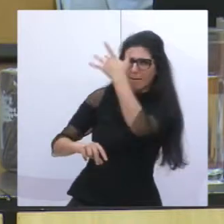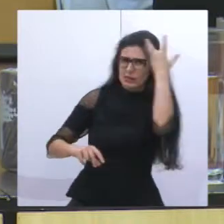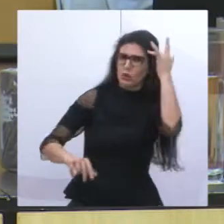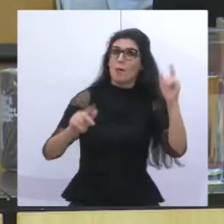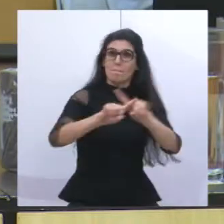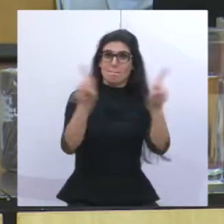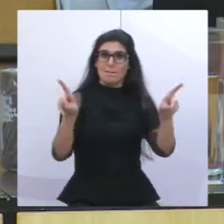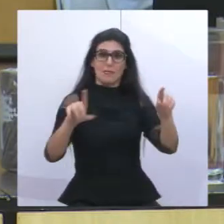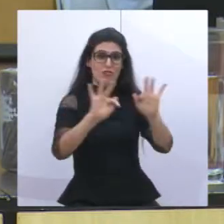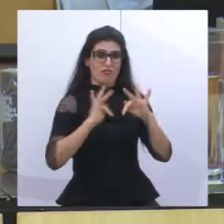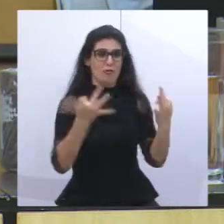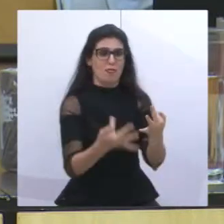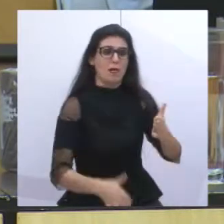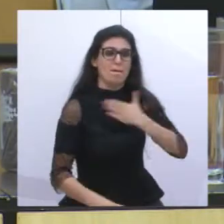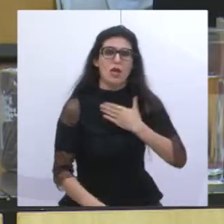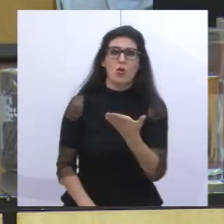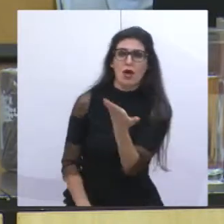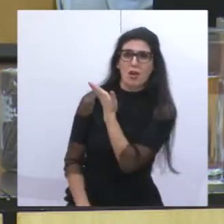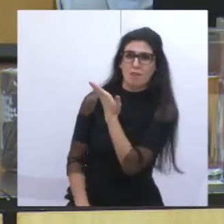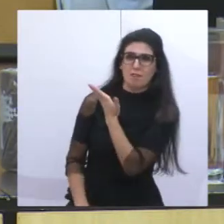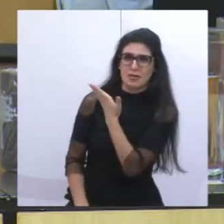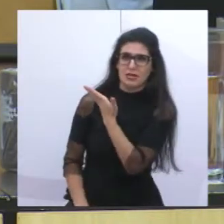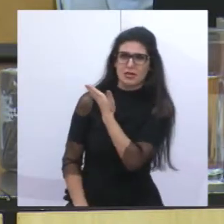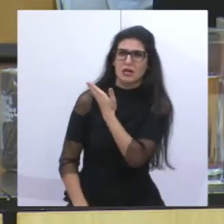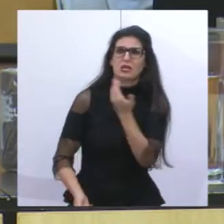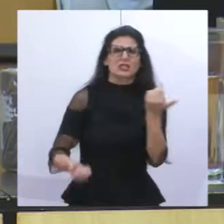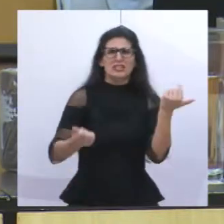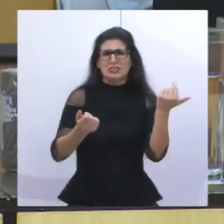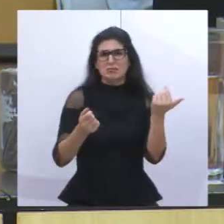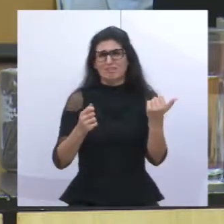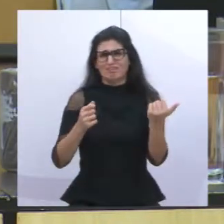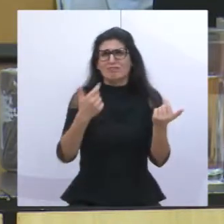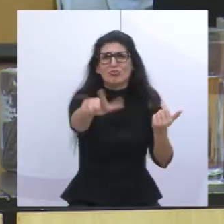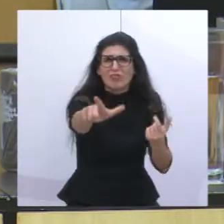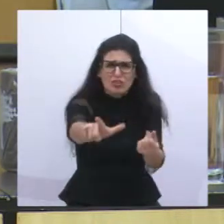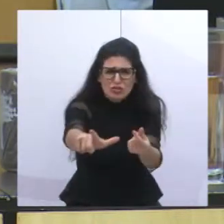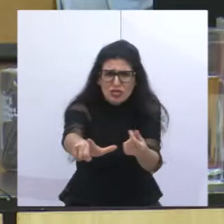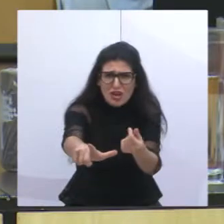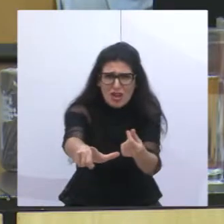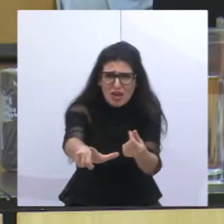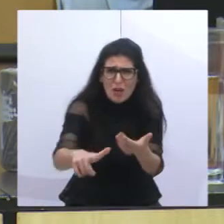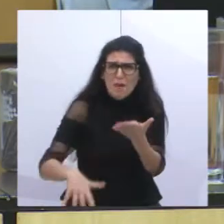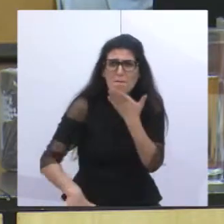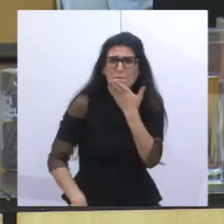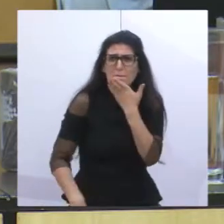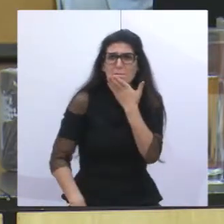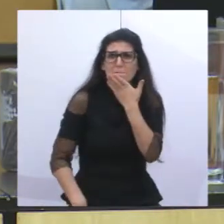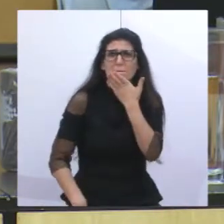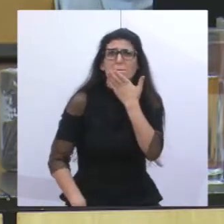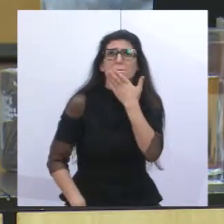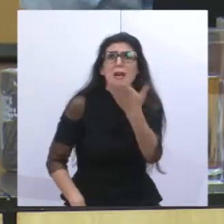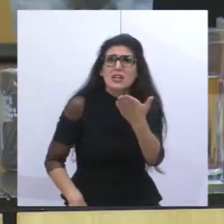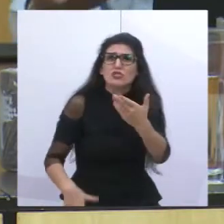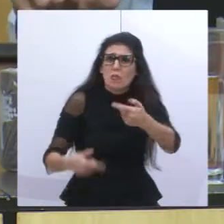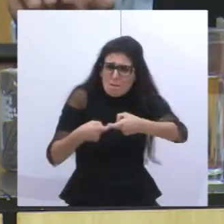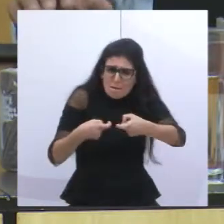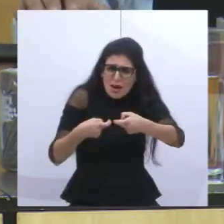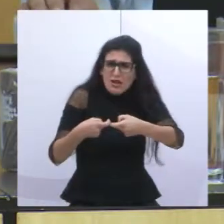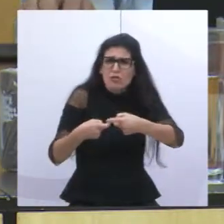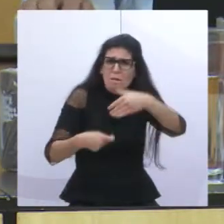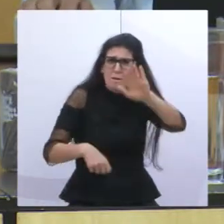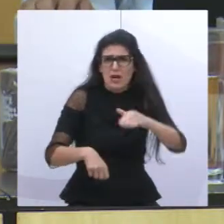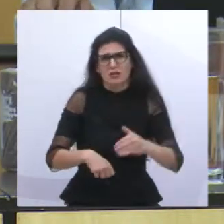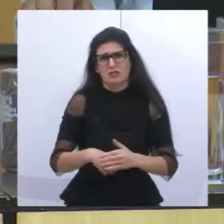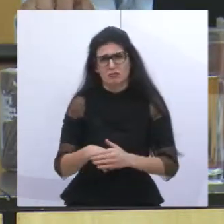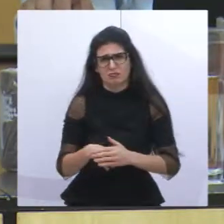e para os meus amigos que são necessitados, tem muita gente que não tem dinheiro, eles pediram mais médicos, porque se